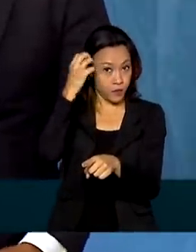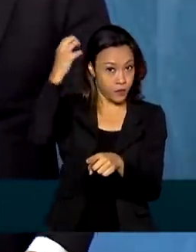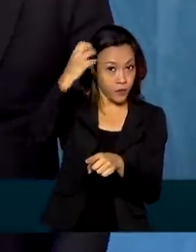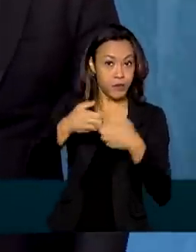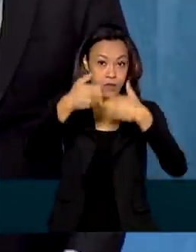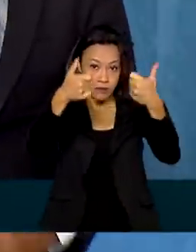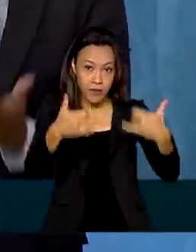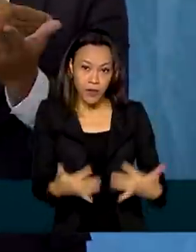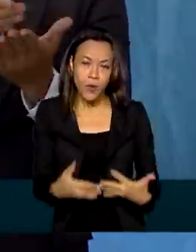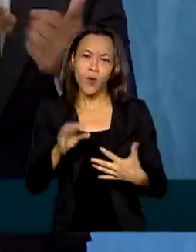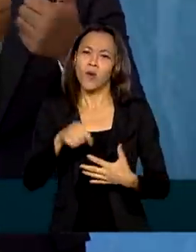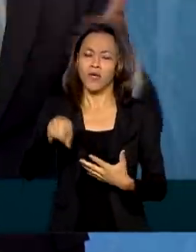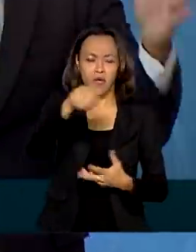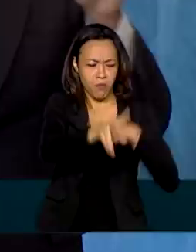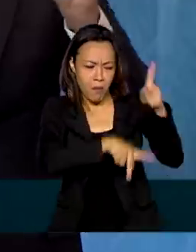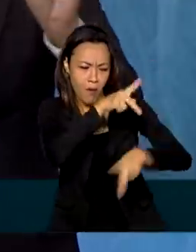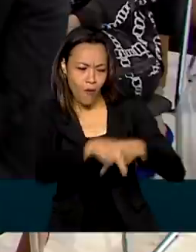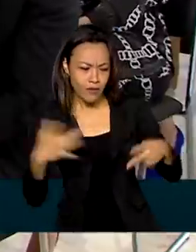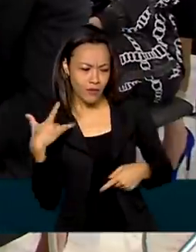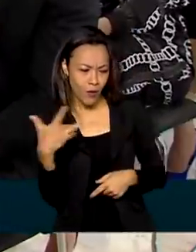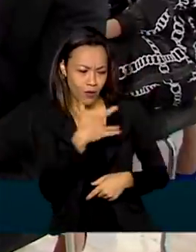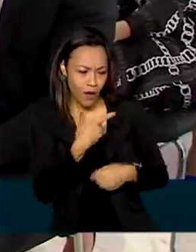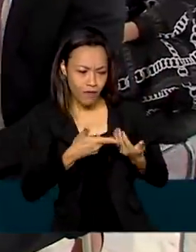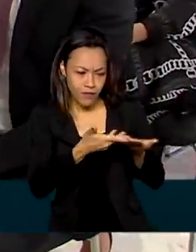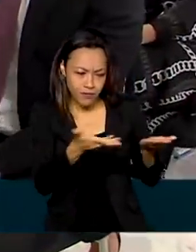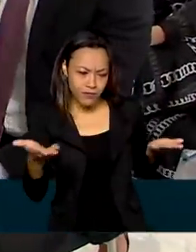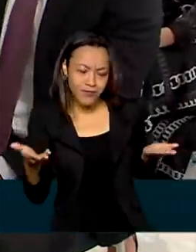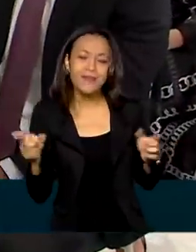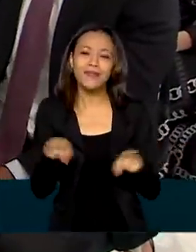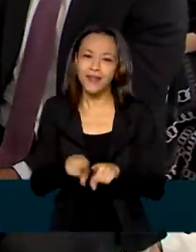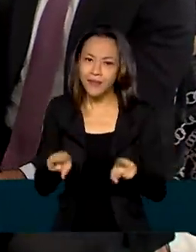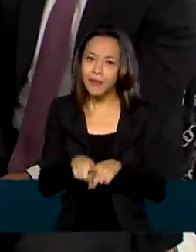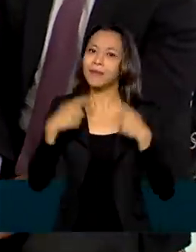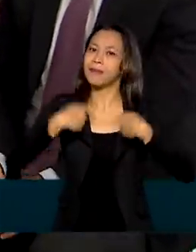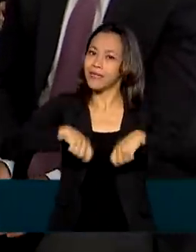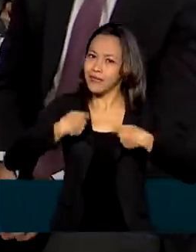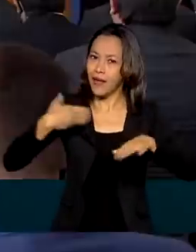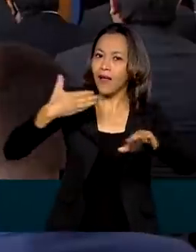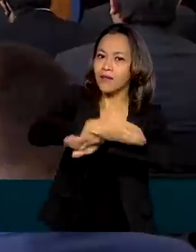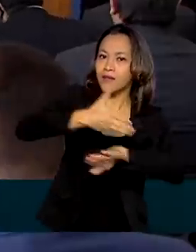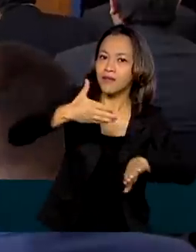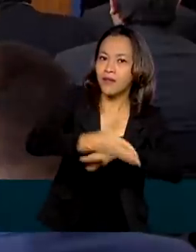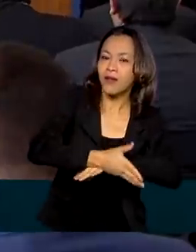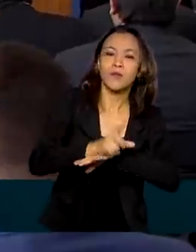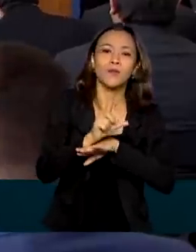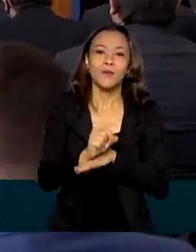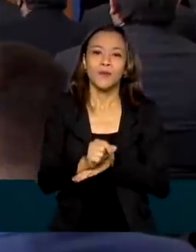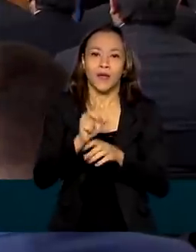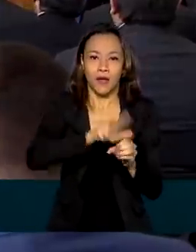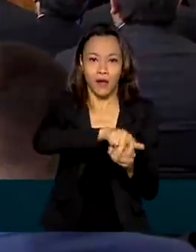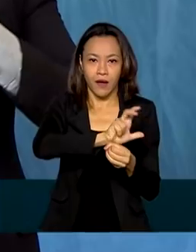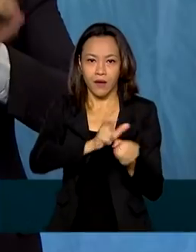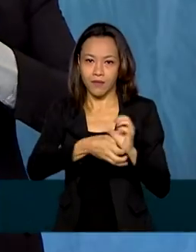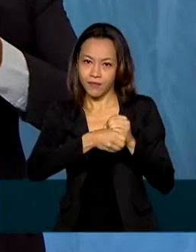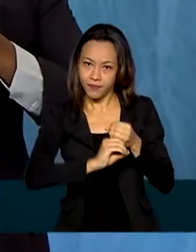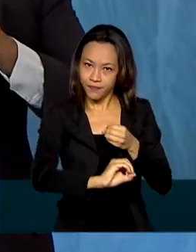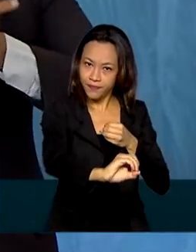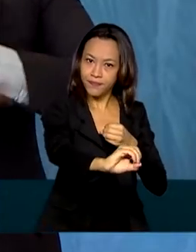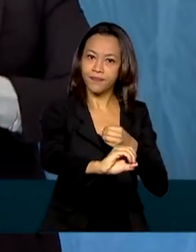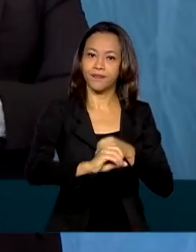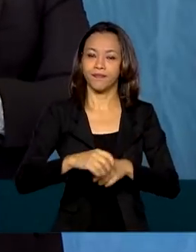destacou que uma população saudável também precisa ter acesso ao saneamento básico